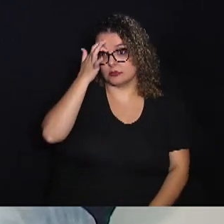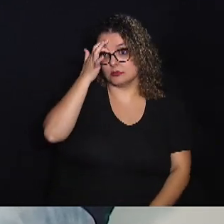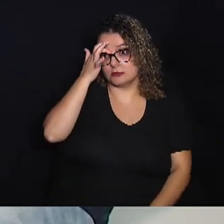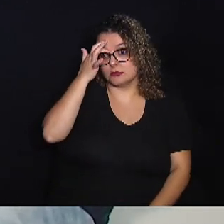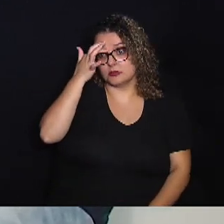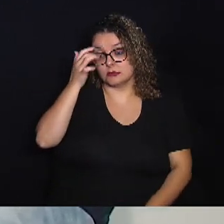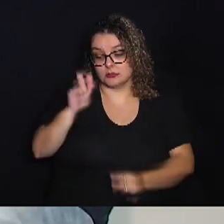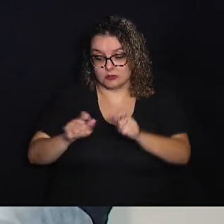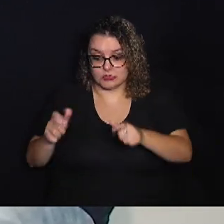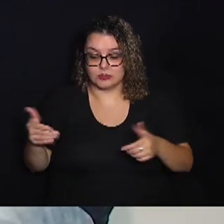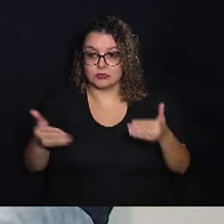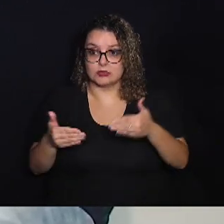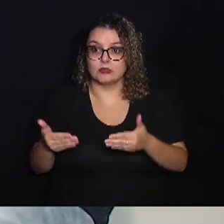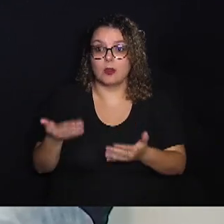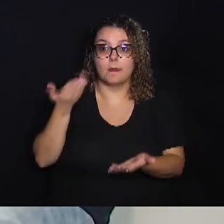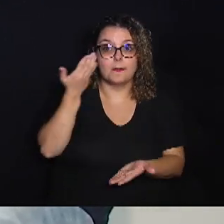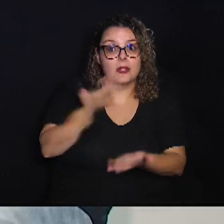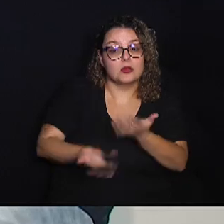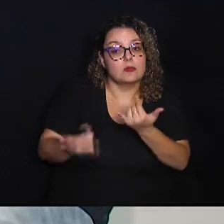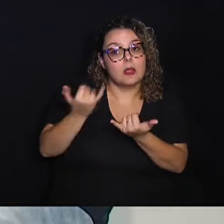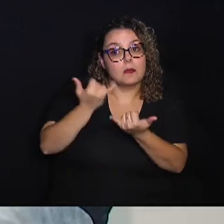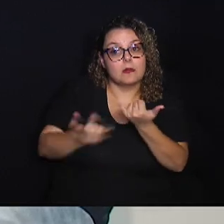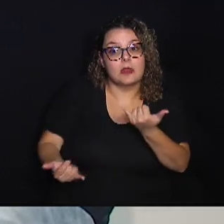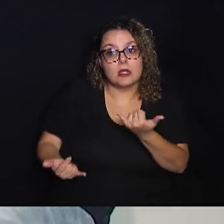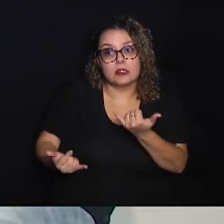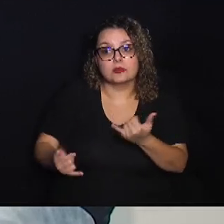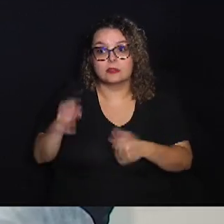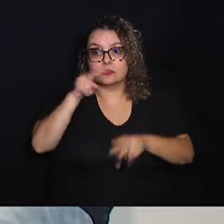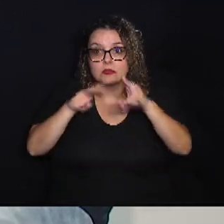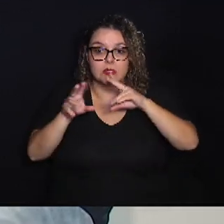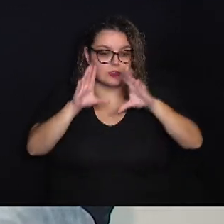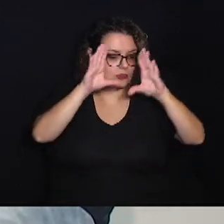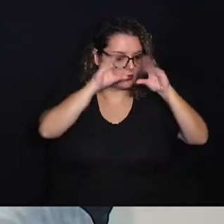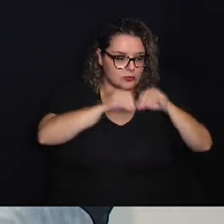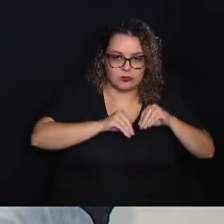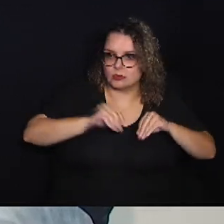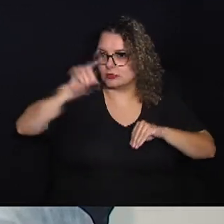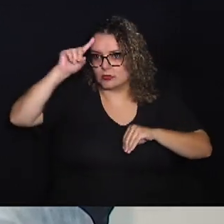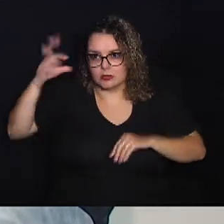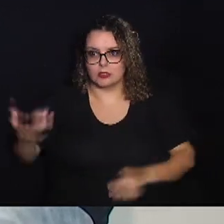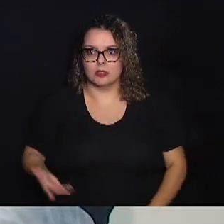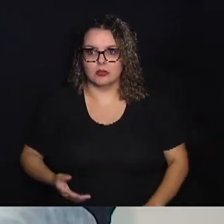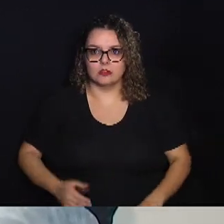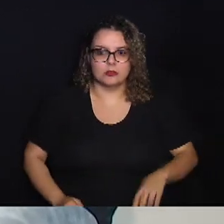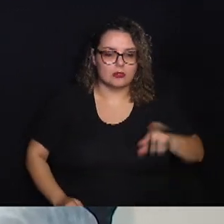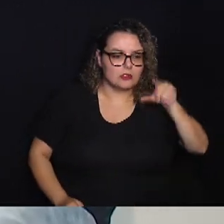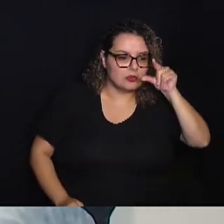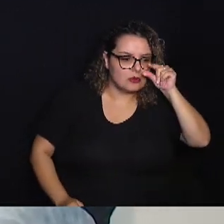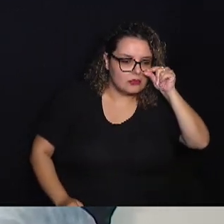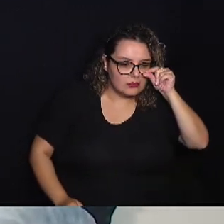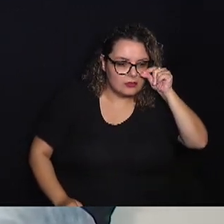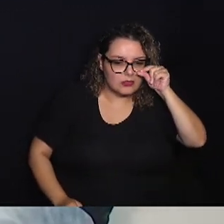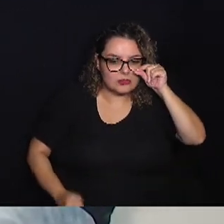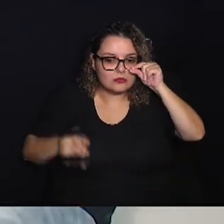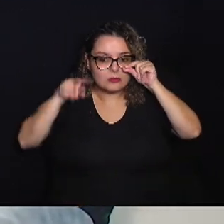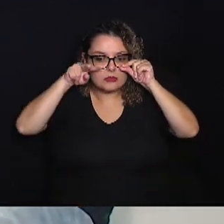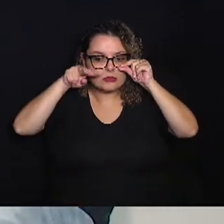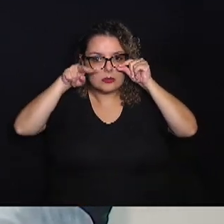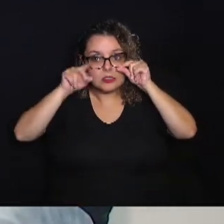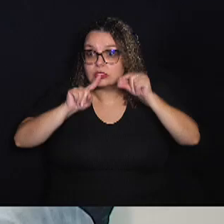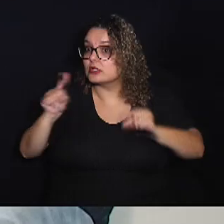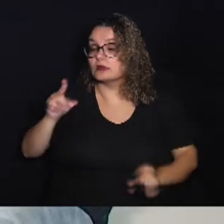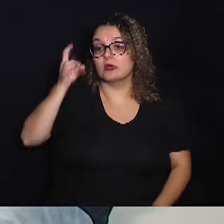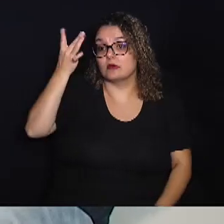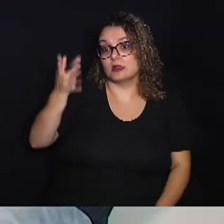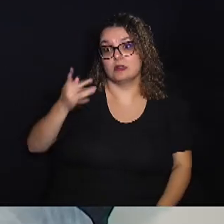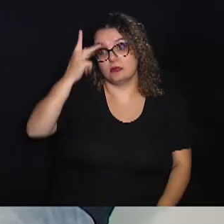nossos que perdeu uma parte da visão da noite para o dia, enxergava de um olho. Então, já não era uma coisa fácil, né, para ele,